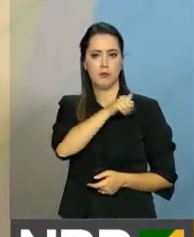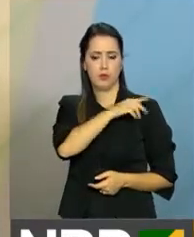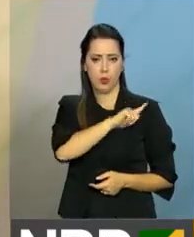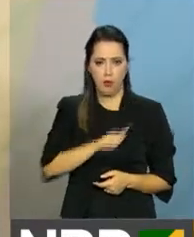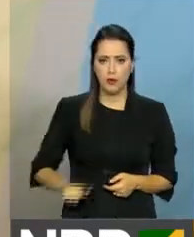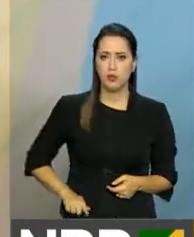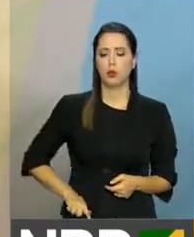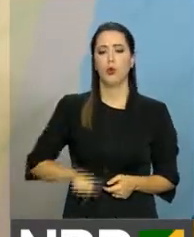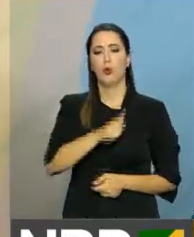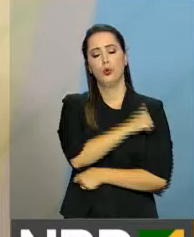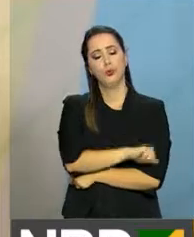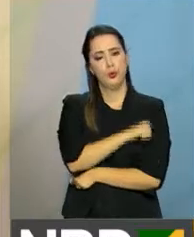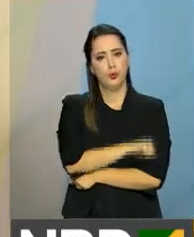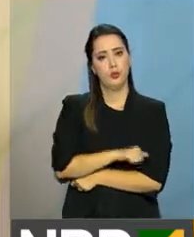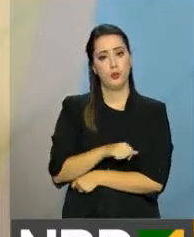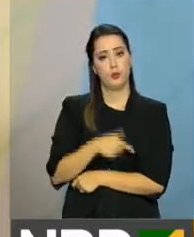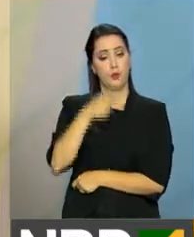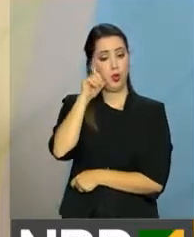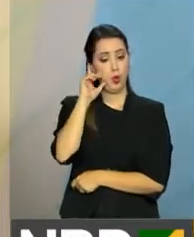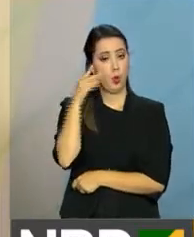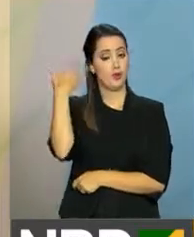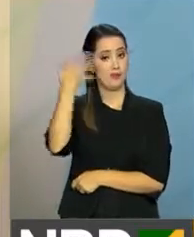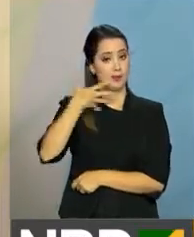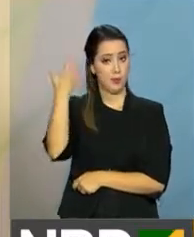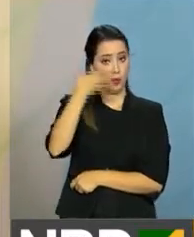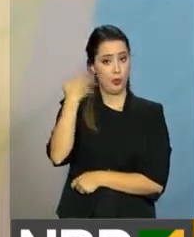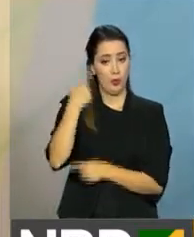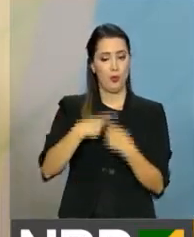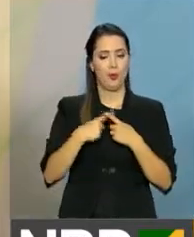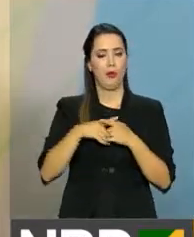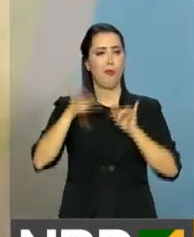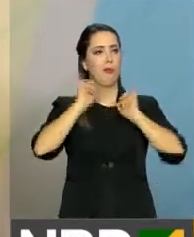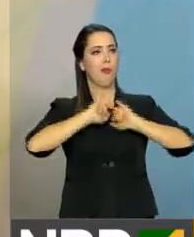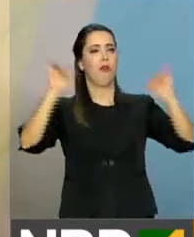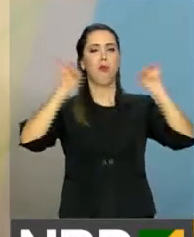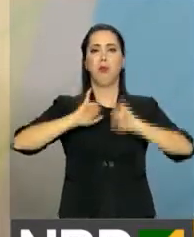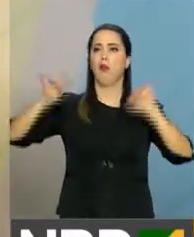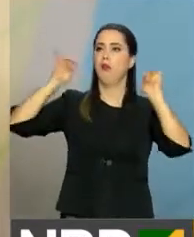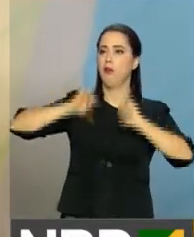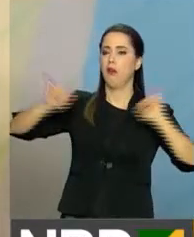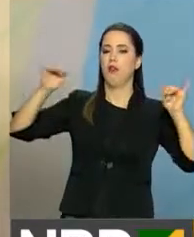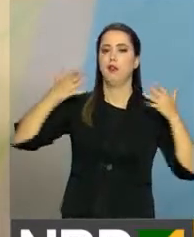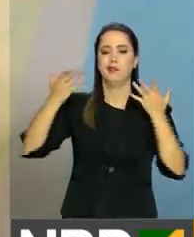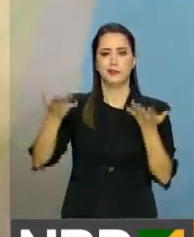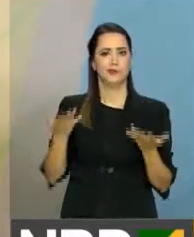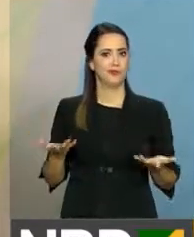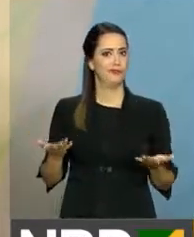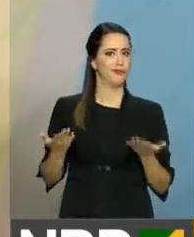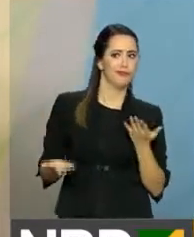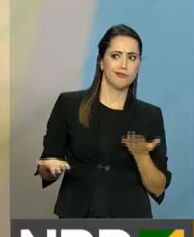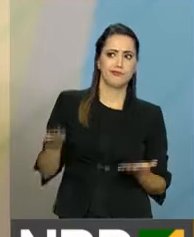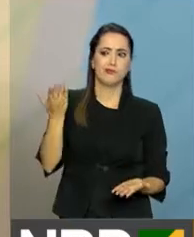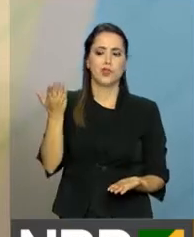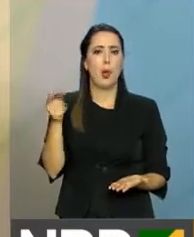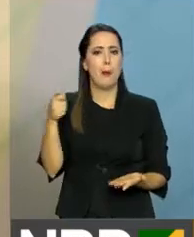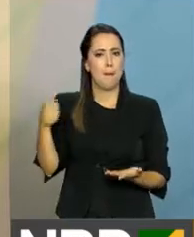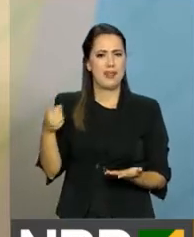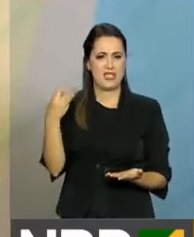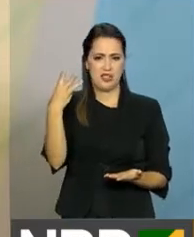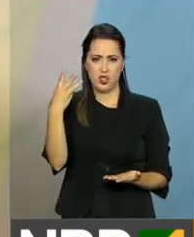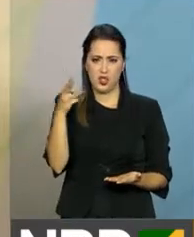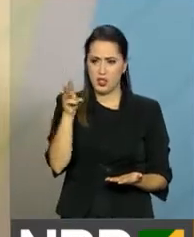eu digo isso os meus senhores e senhoras porque noticiou-se muito esta coisa da dissonância quando ao contrário